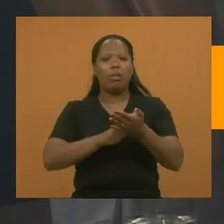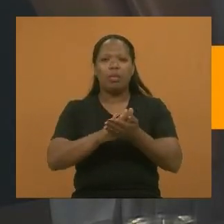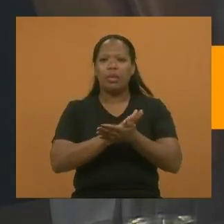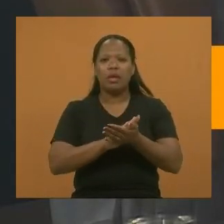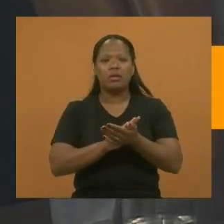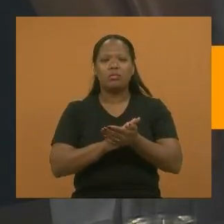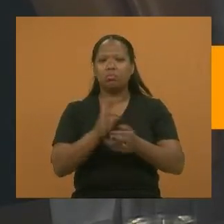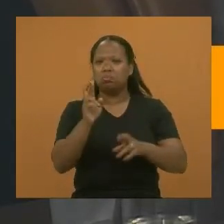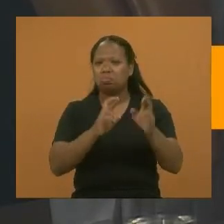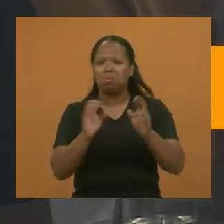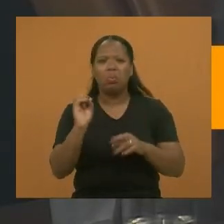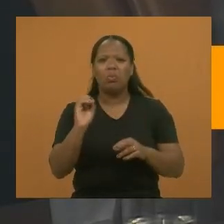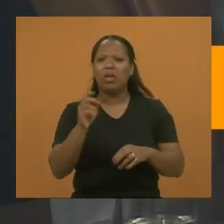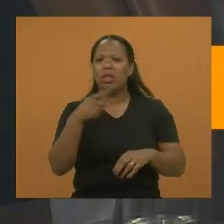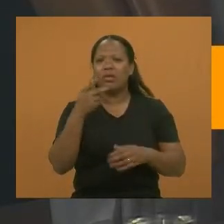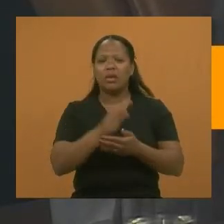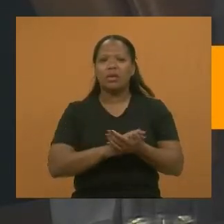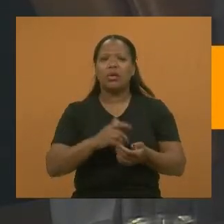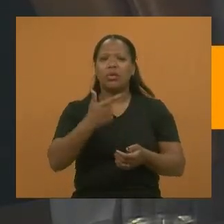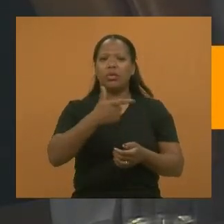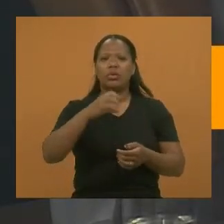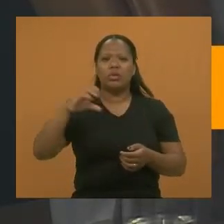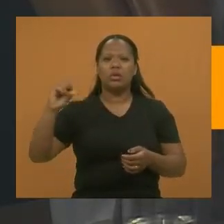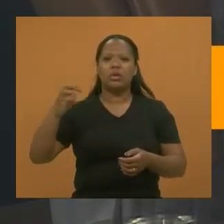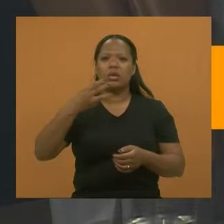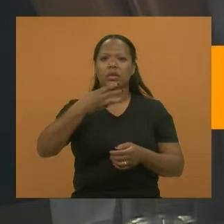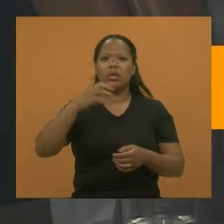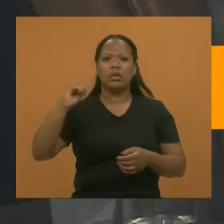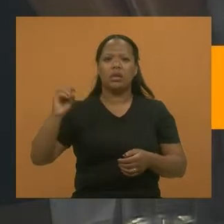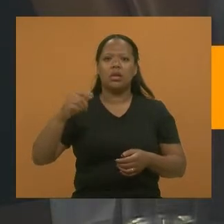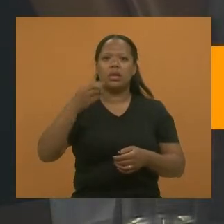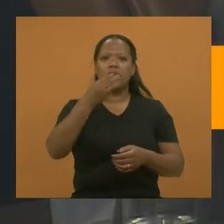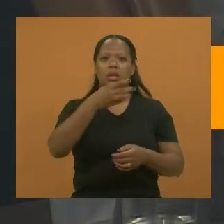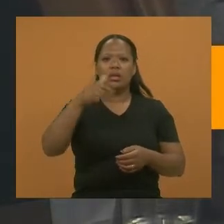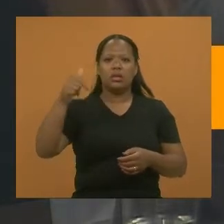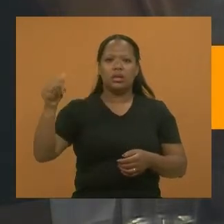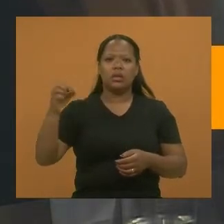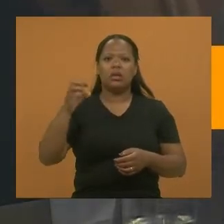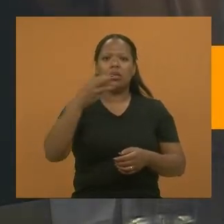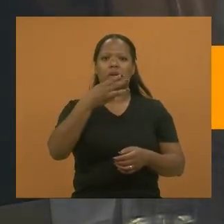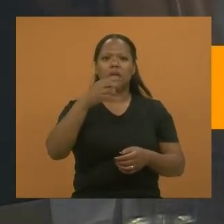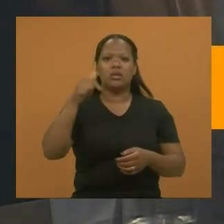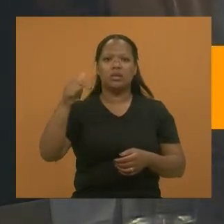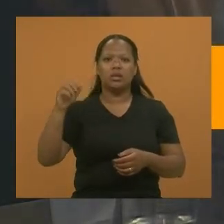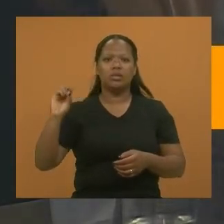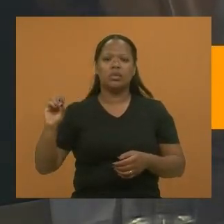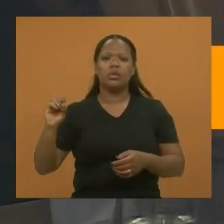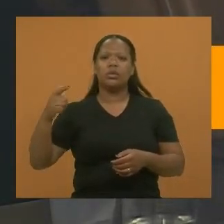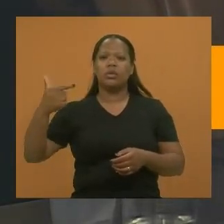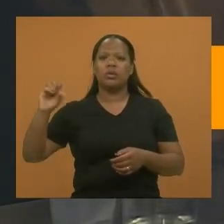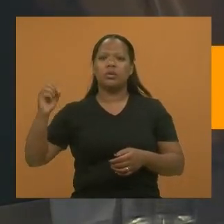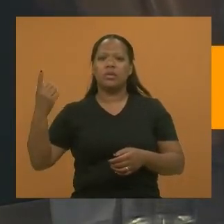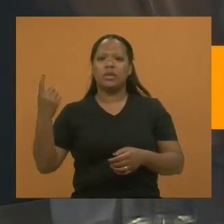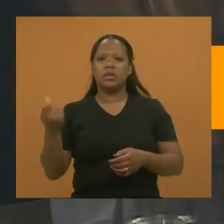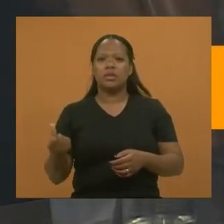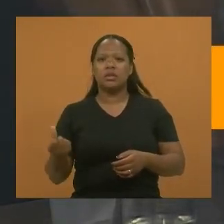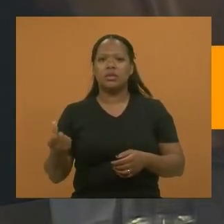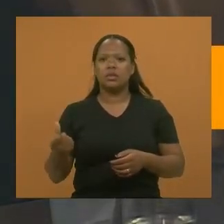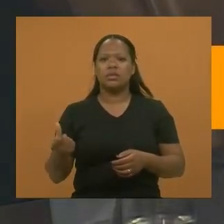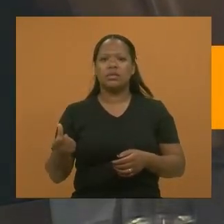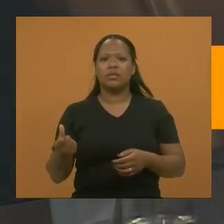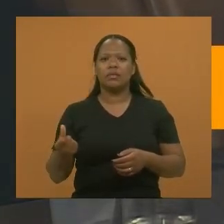serem observados nos decretos 299, 300, 377 e 378 de 2016. A